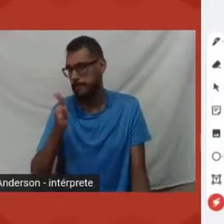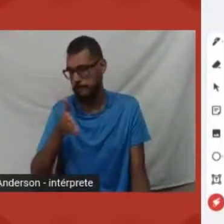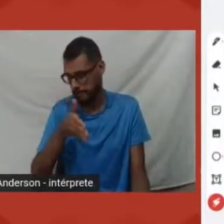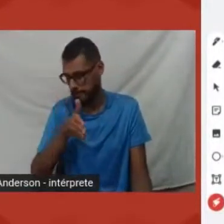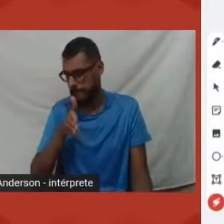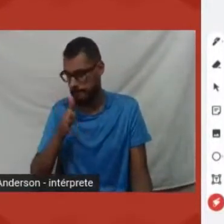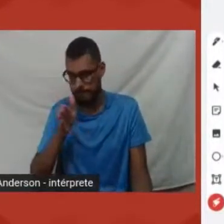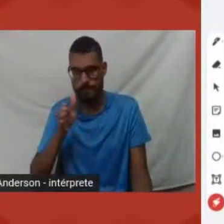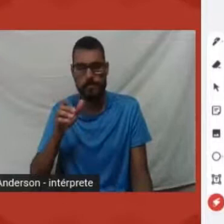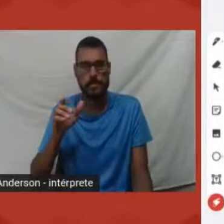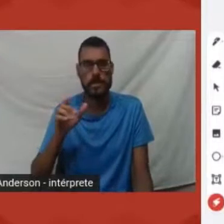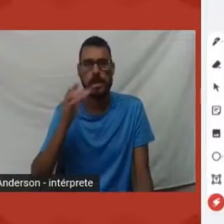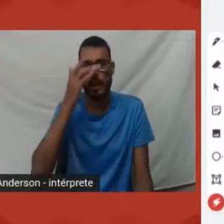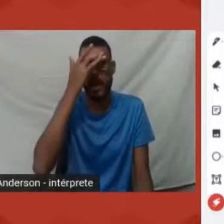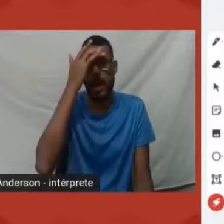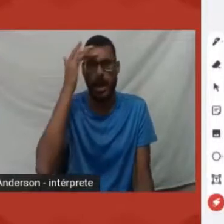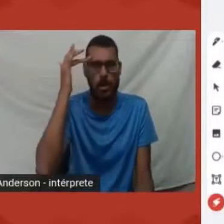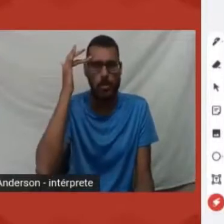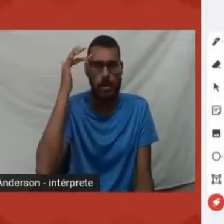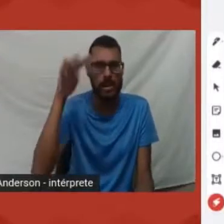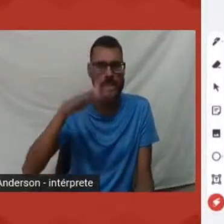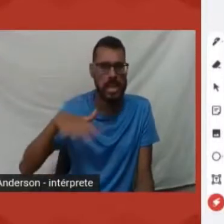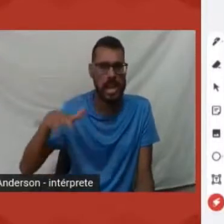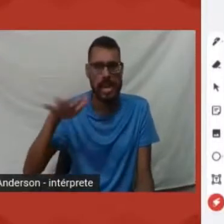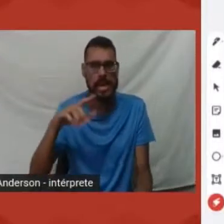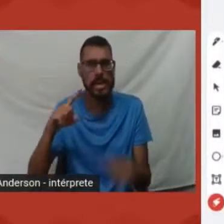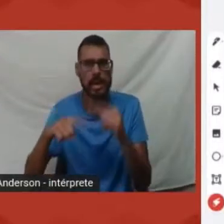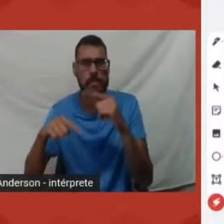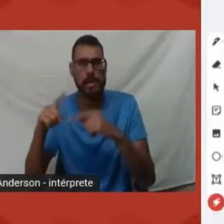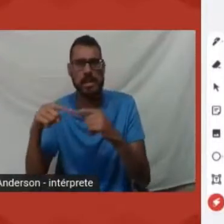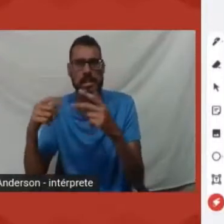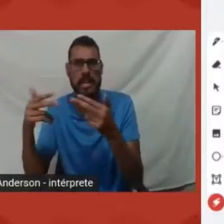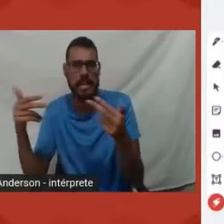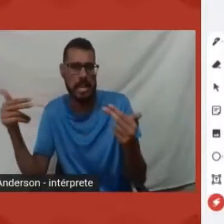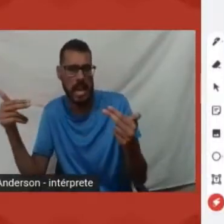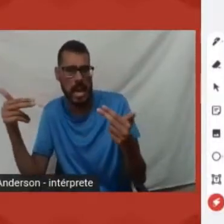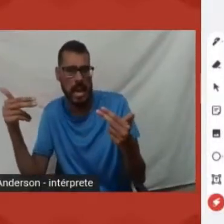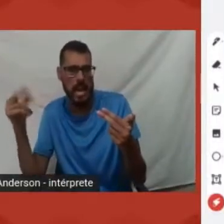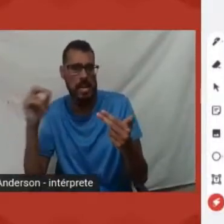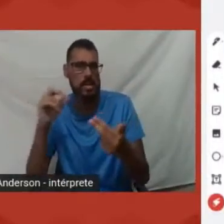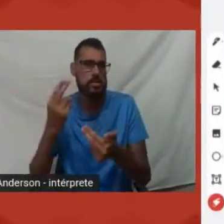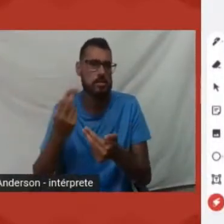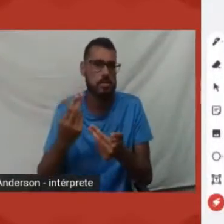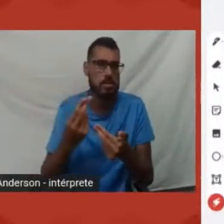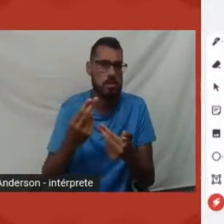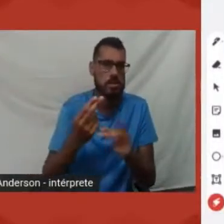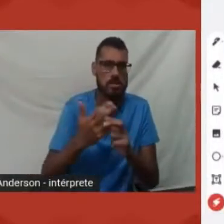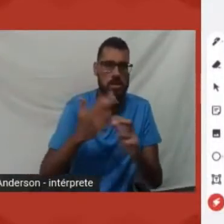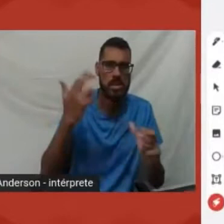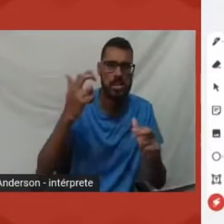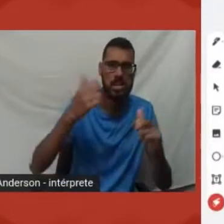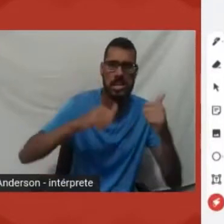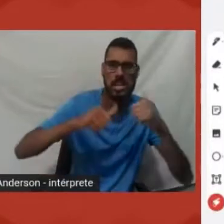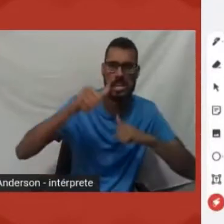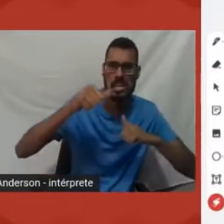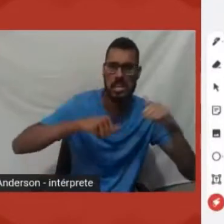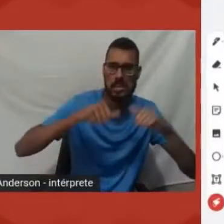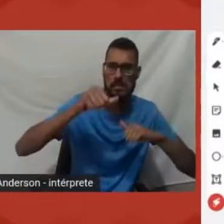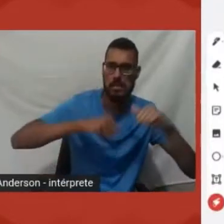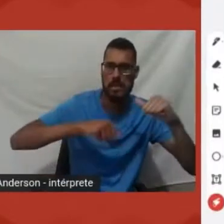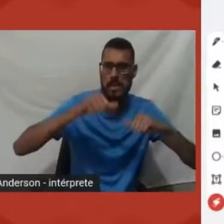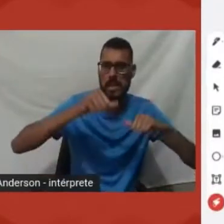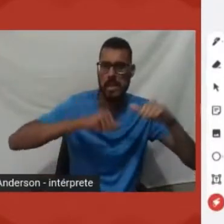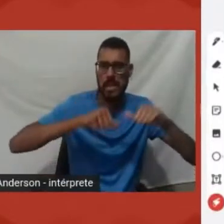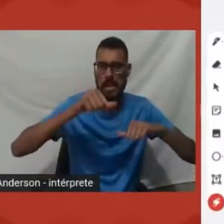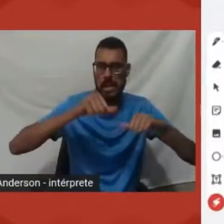Tem alguém da área de materiais ou da área de engenharia química, mas que